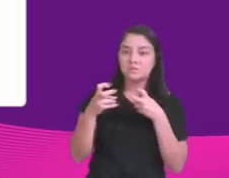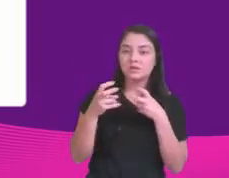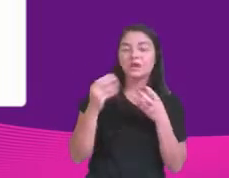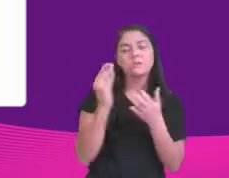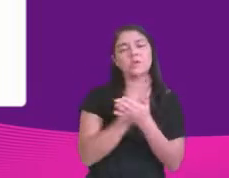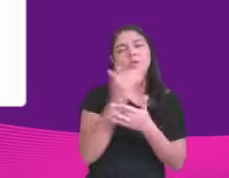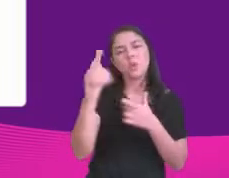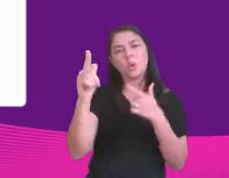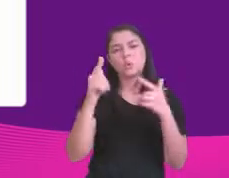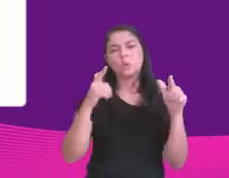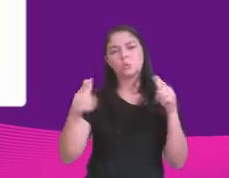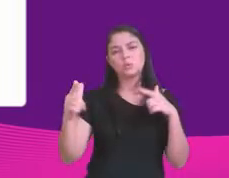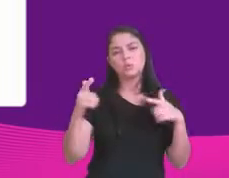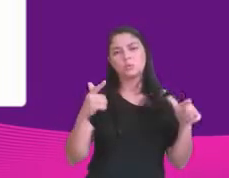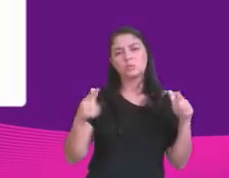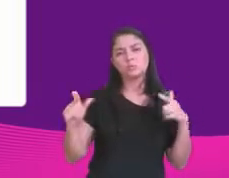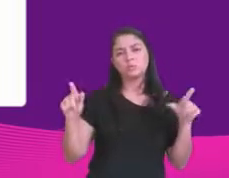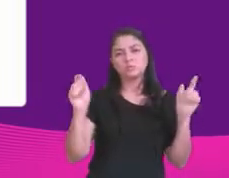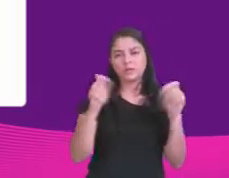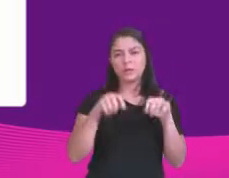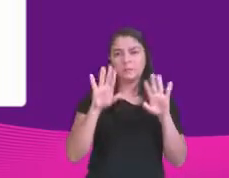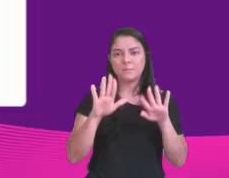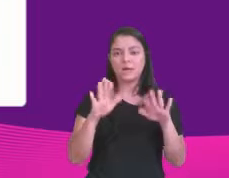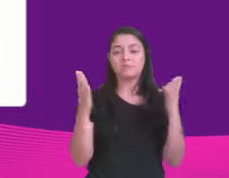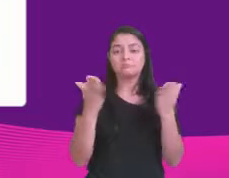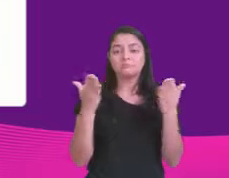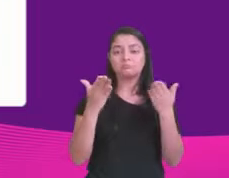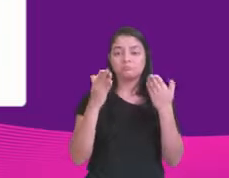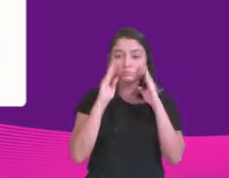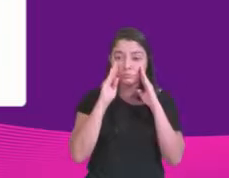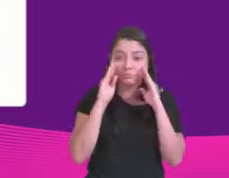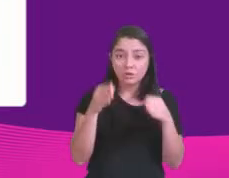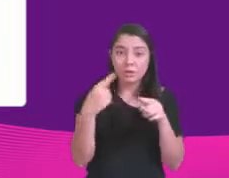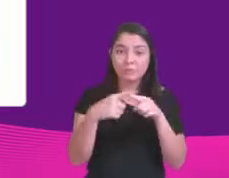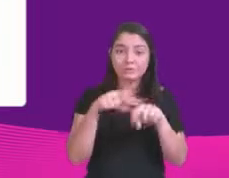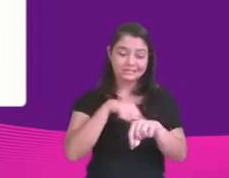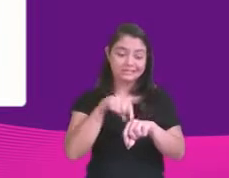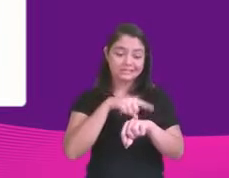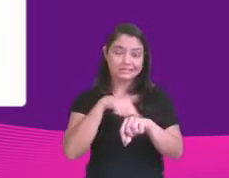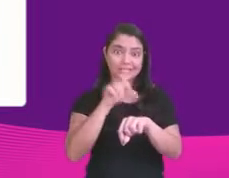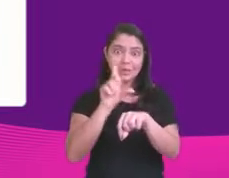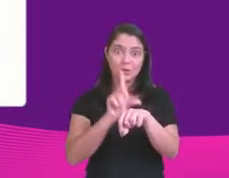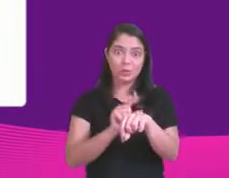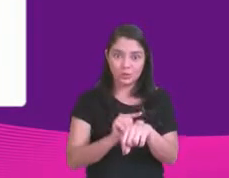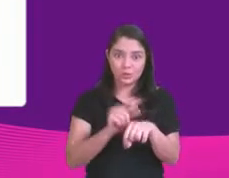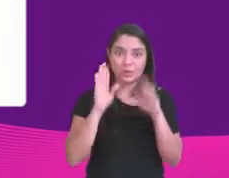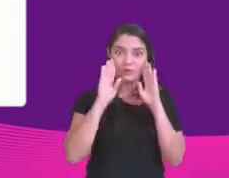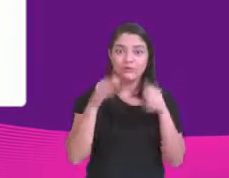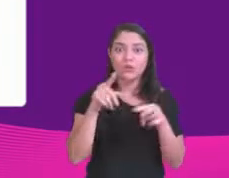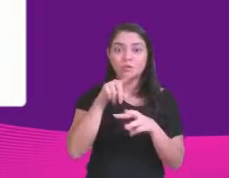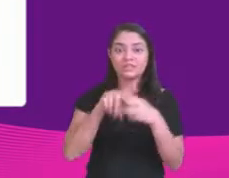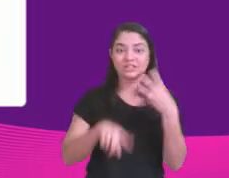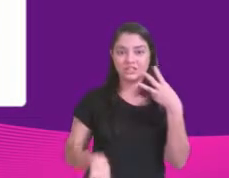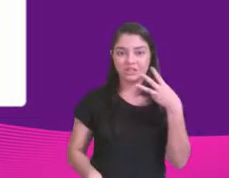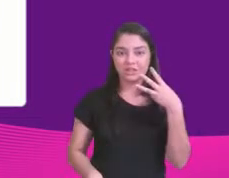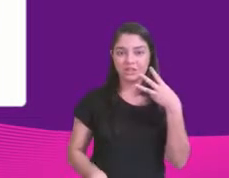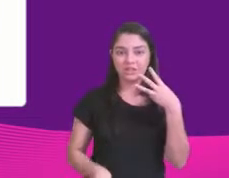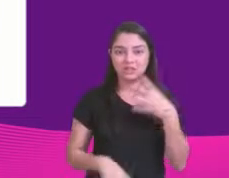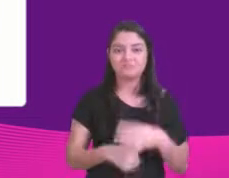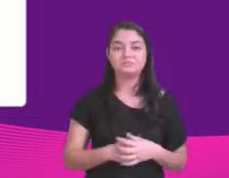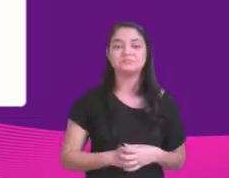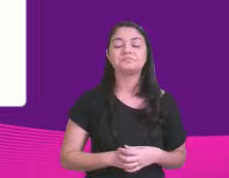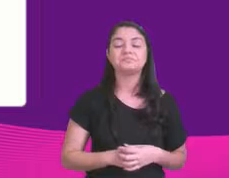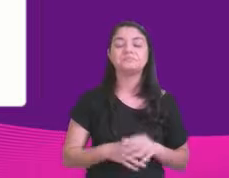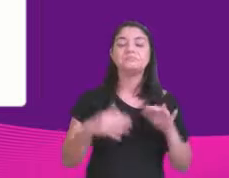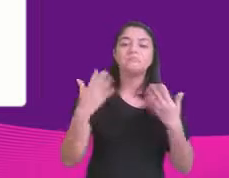coisas e algumas outras miscelâneas. Mas eu vou focar, como o tempo é limitado, vou focar mais nas três principais. Tá? Eu acho importante, quando a gente fala